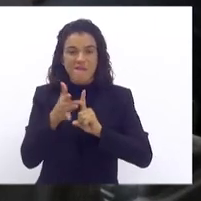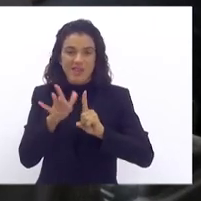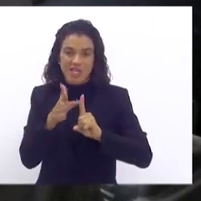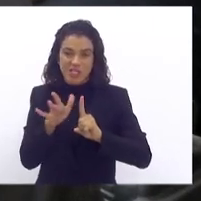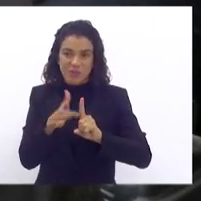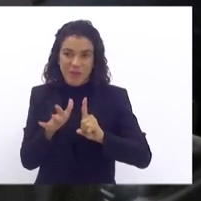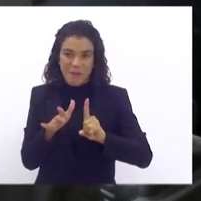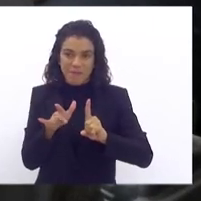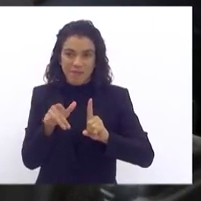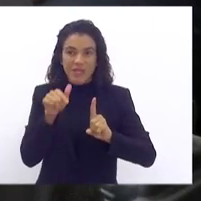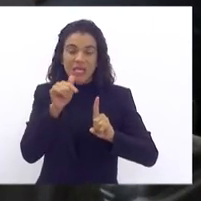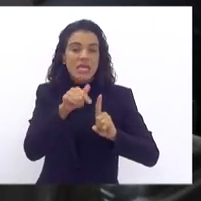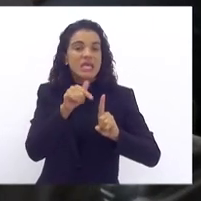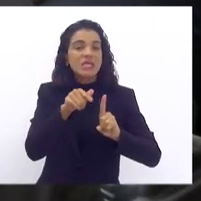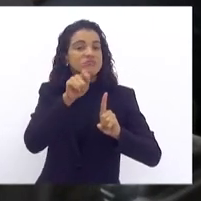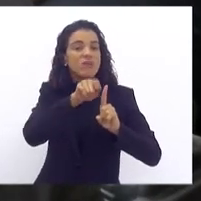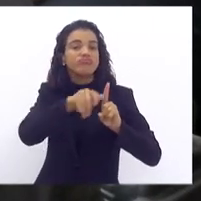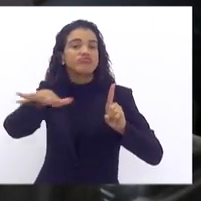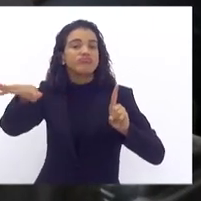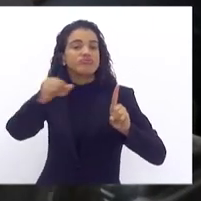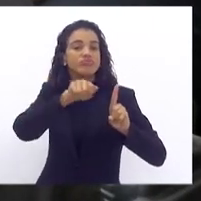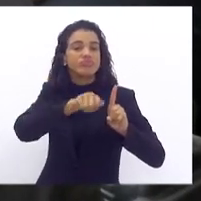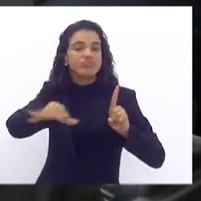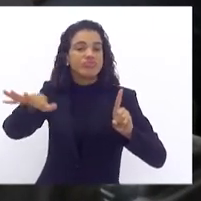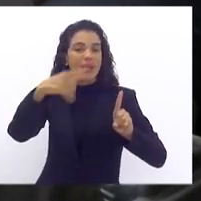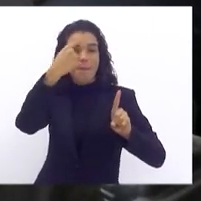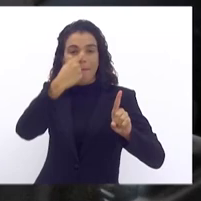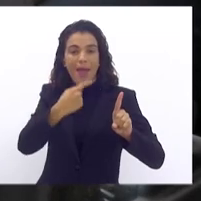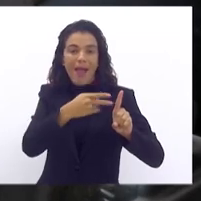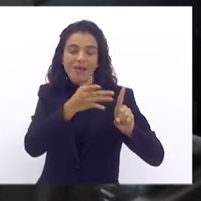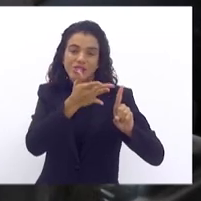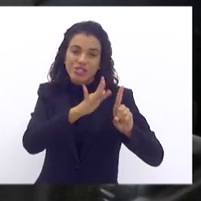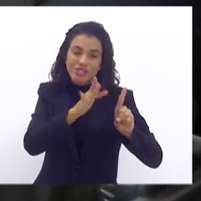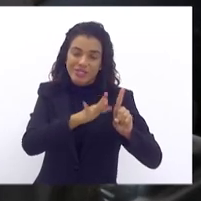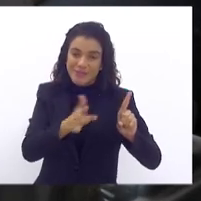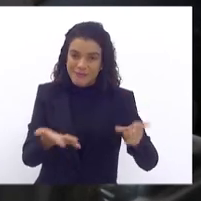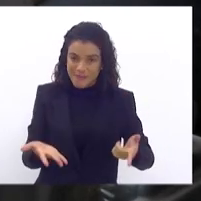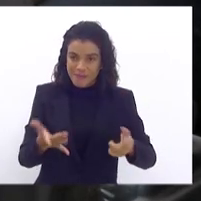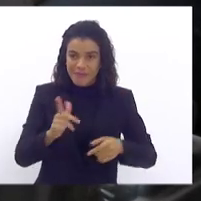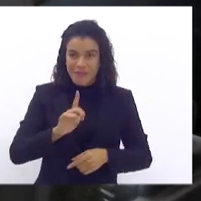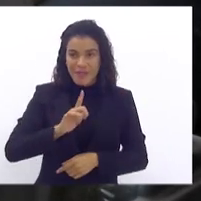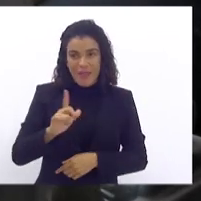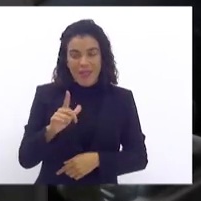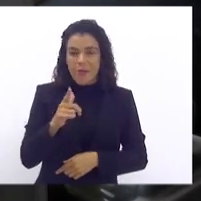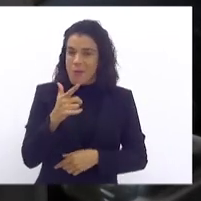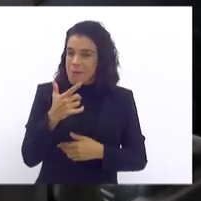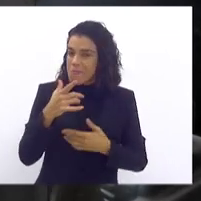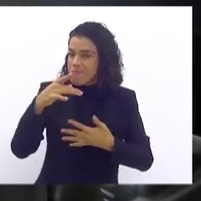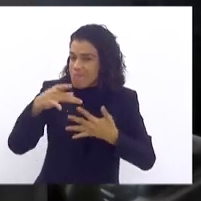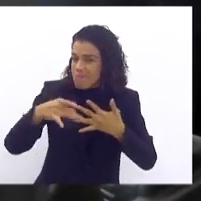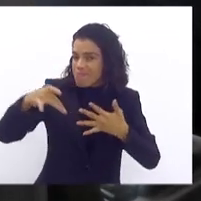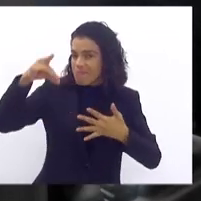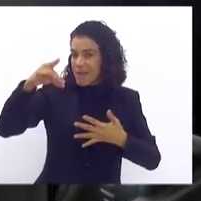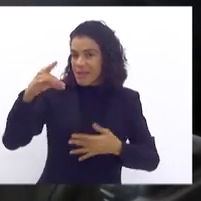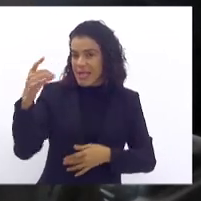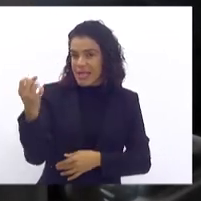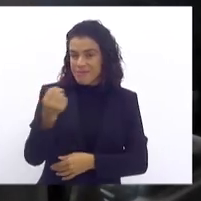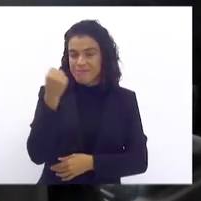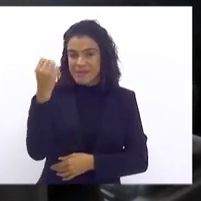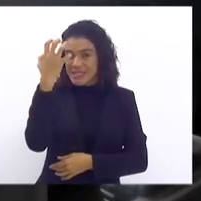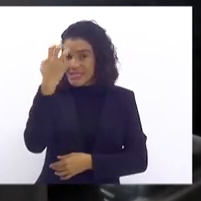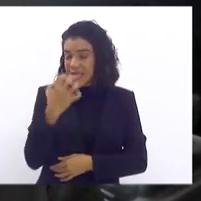Né? E isso está sendo disseminado. Existe uma coisa muito séria, que é o